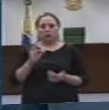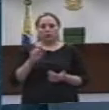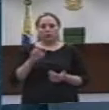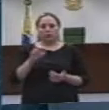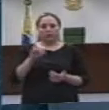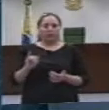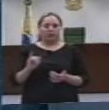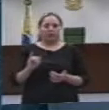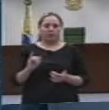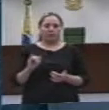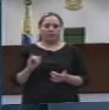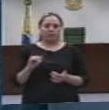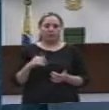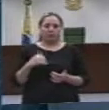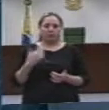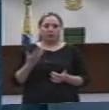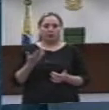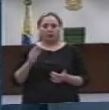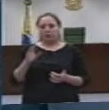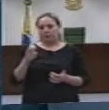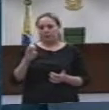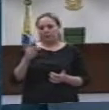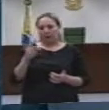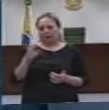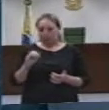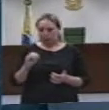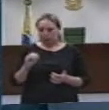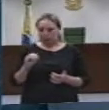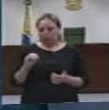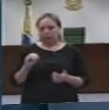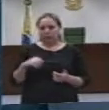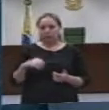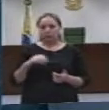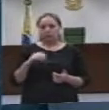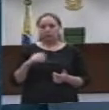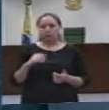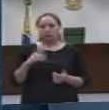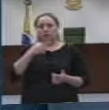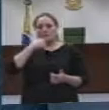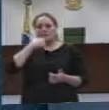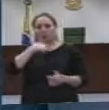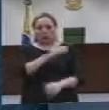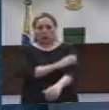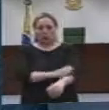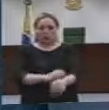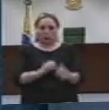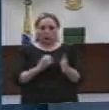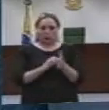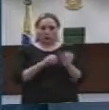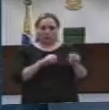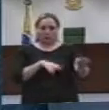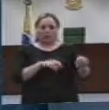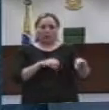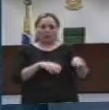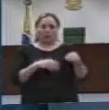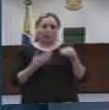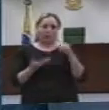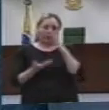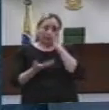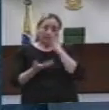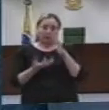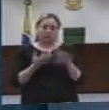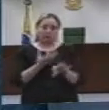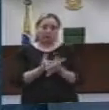o frei boato ganha em concurso para ministrar sua respectiva